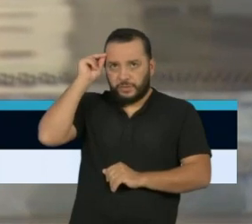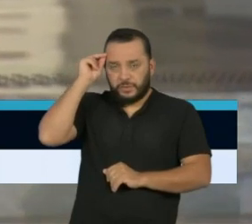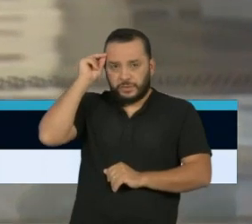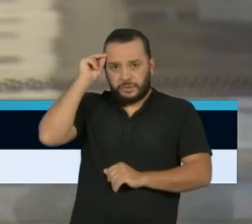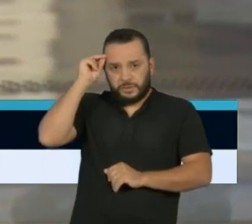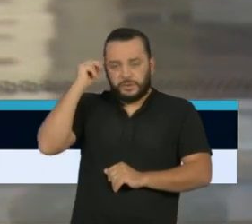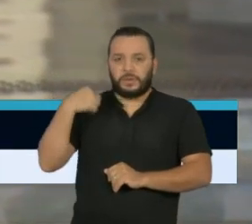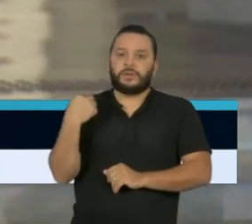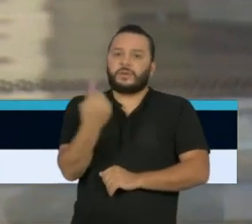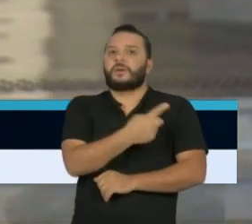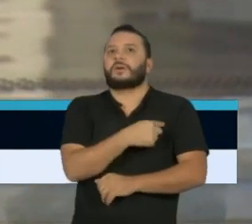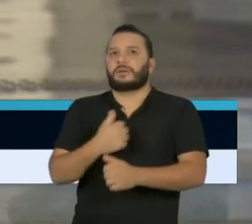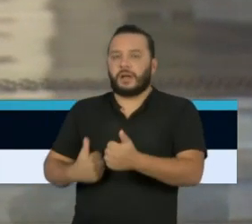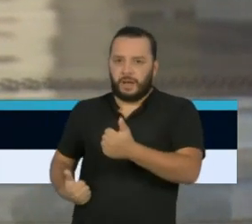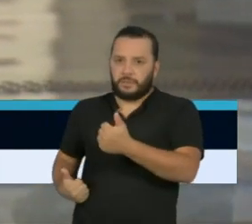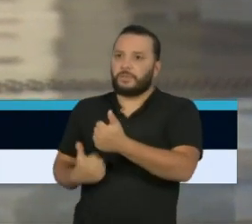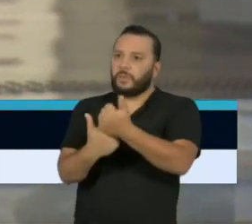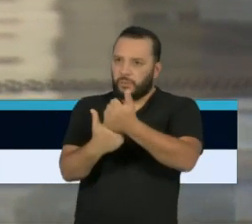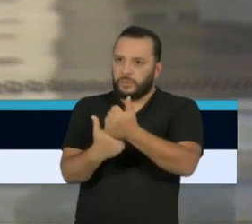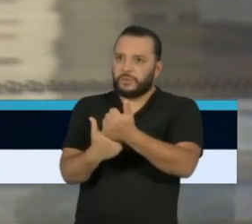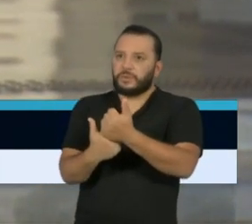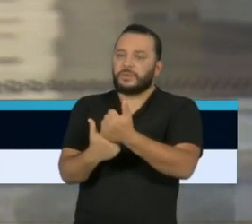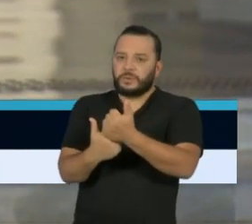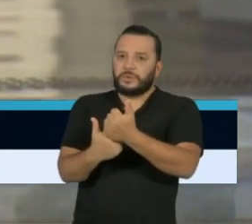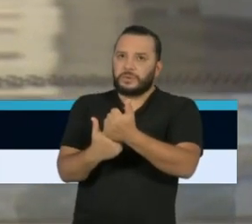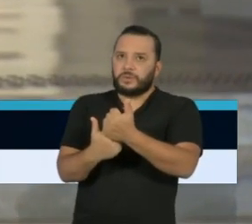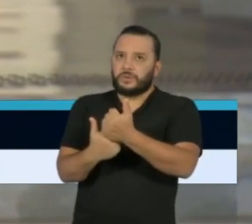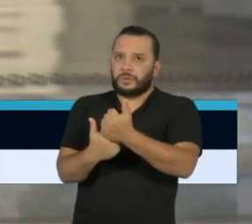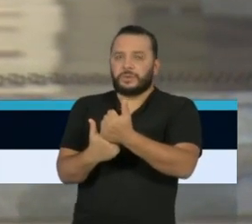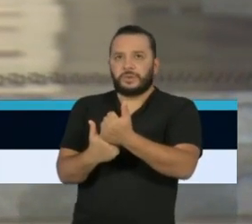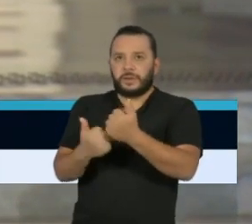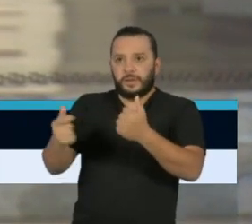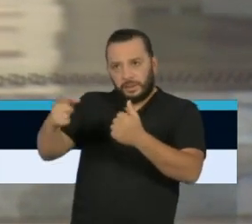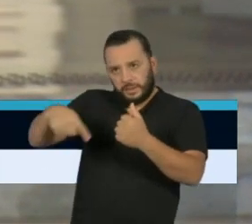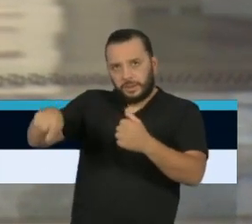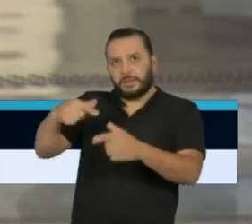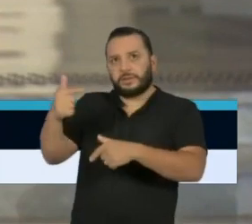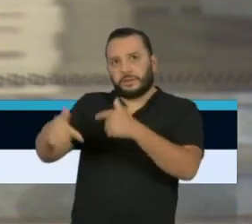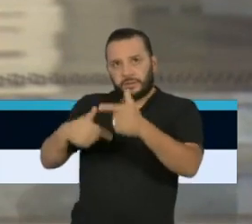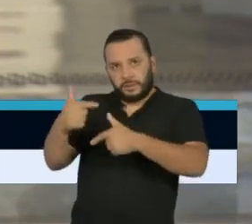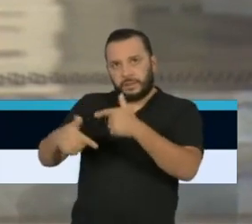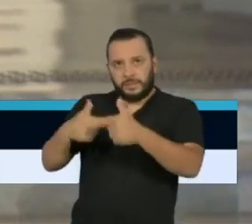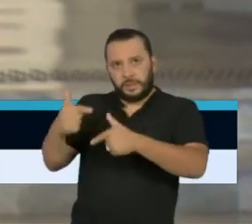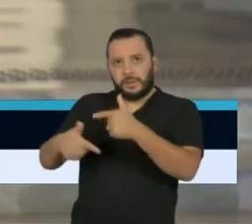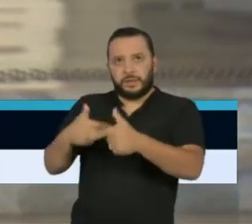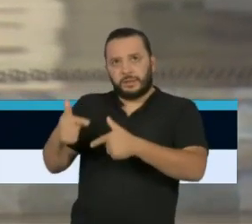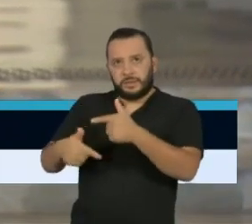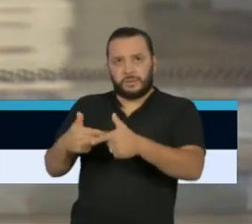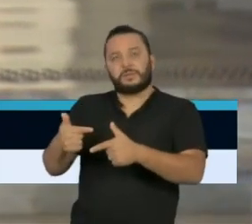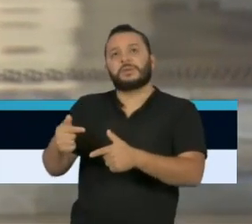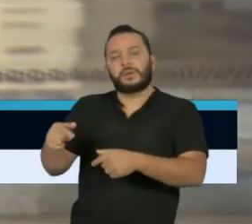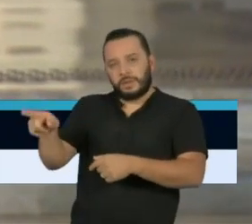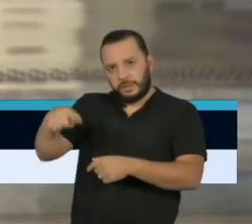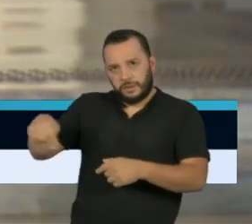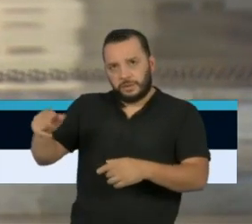nós damos todo o apoio da forma como eles estão trabalhando e estão fazendo